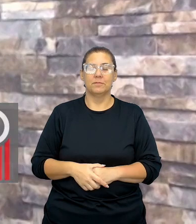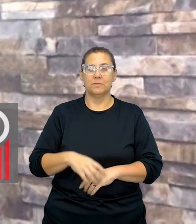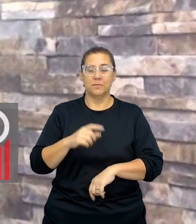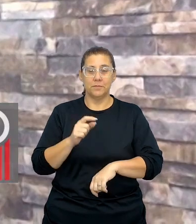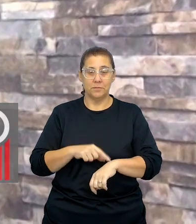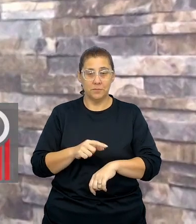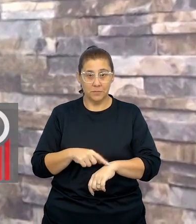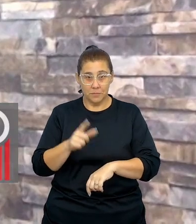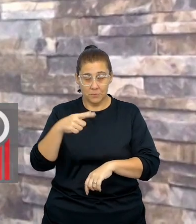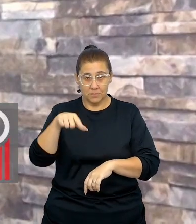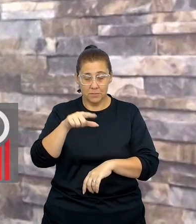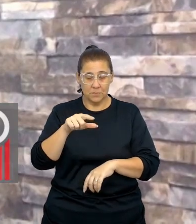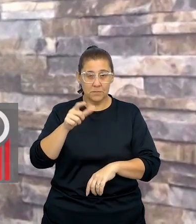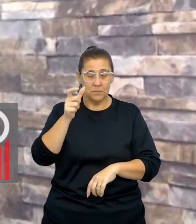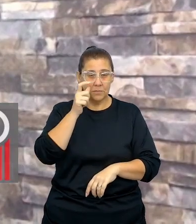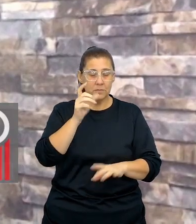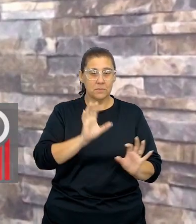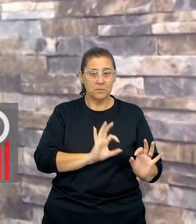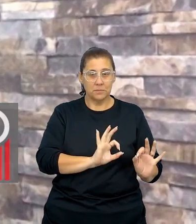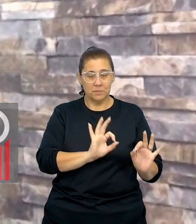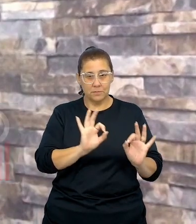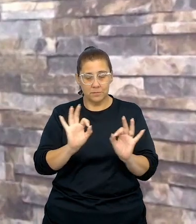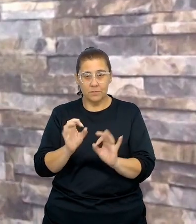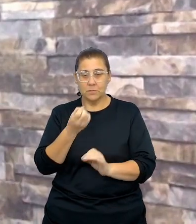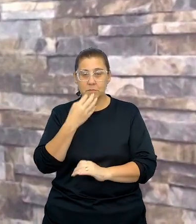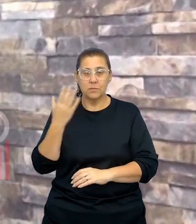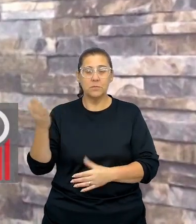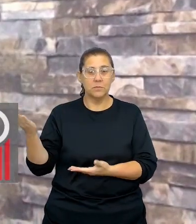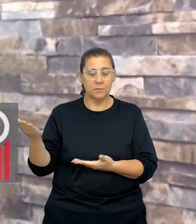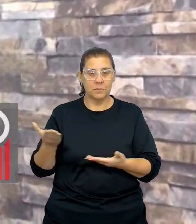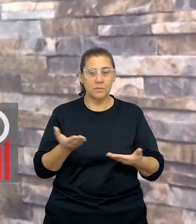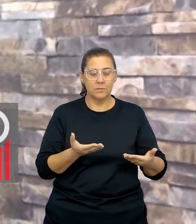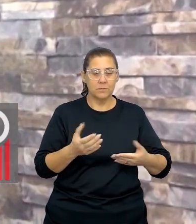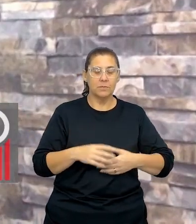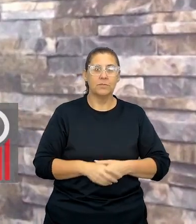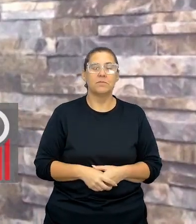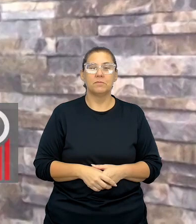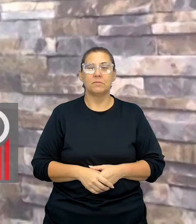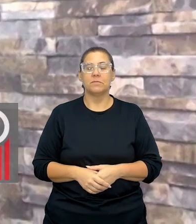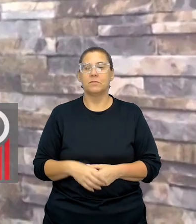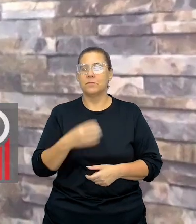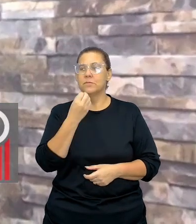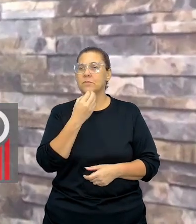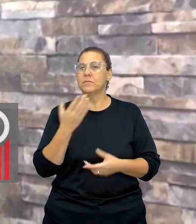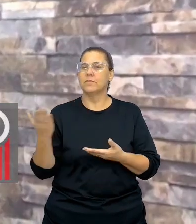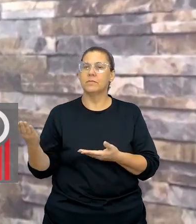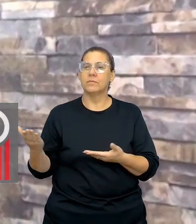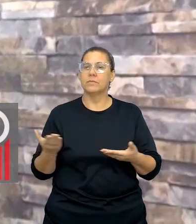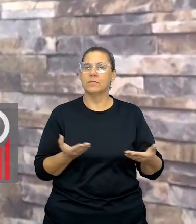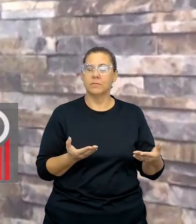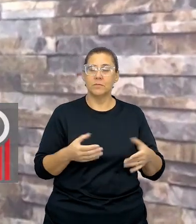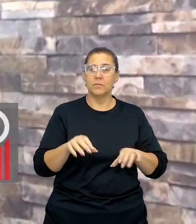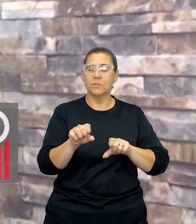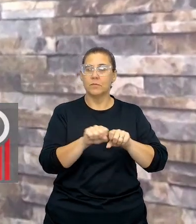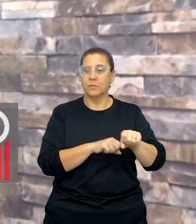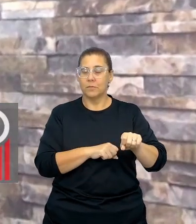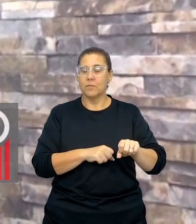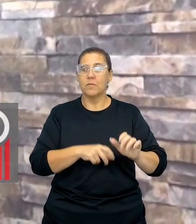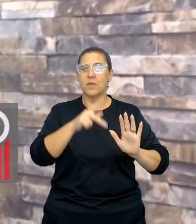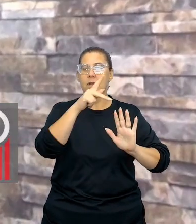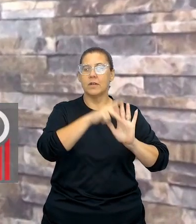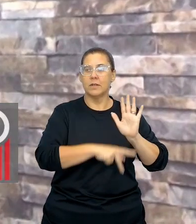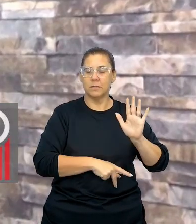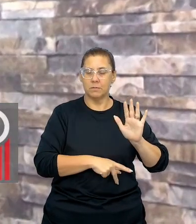nos acompanhando. Sejam todos muito bem-vindos, todas muito bem-vindas para mais uma formação do Programa